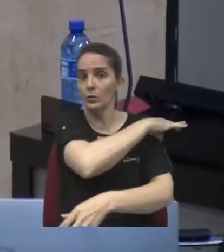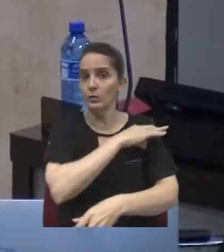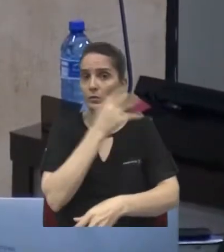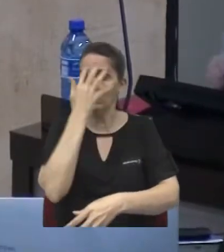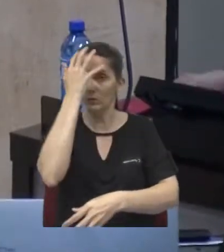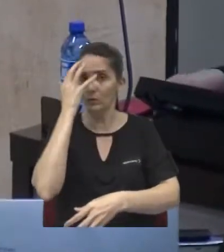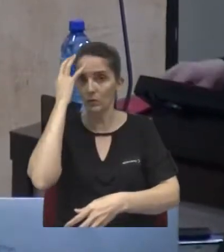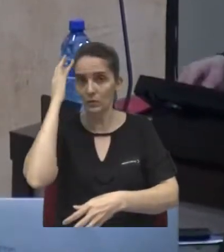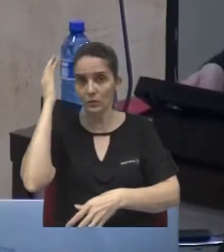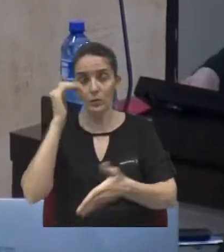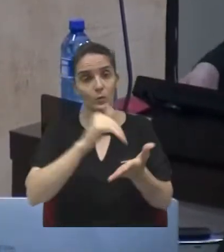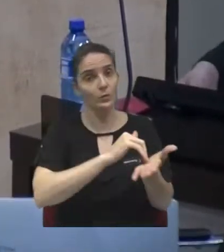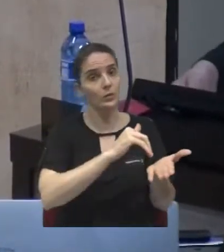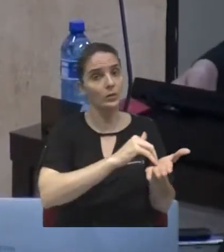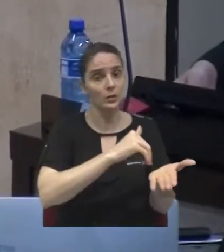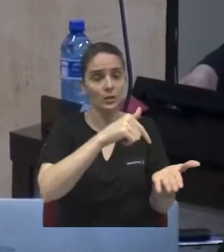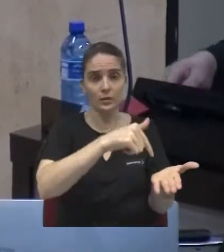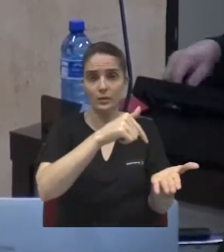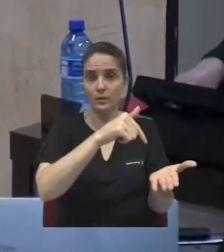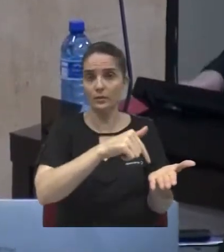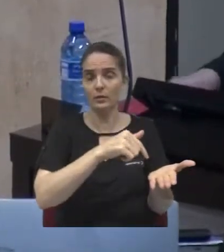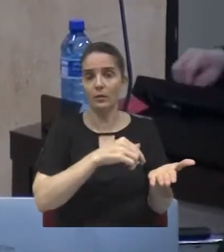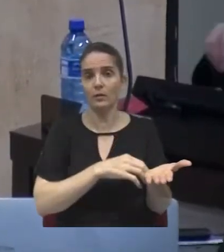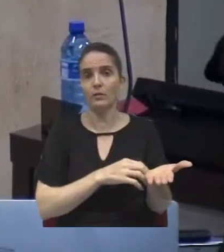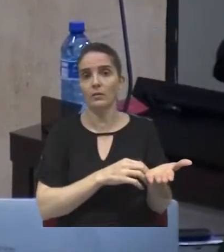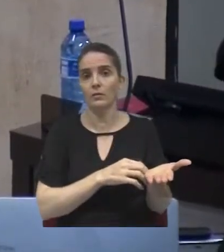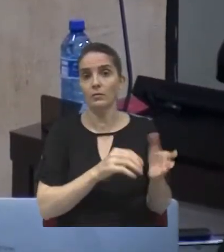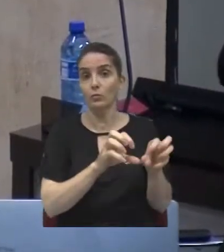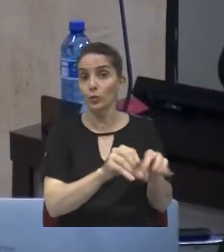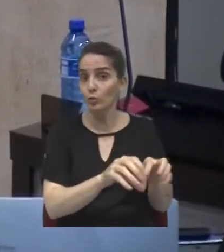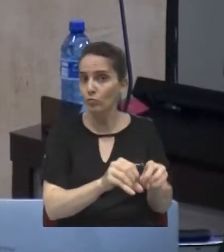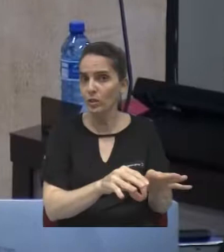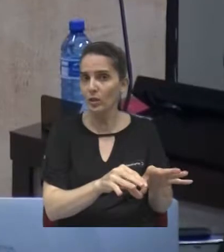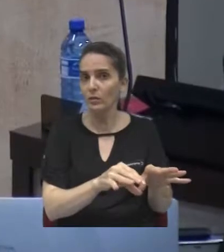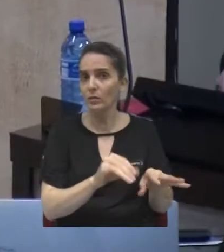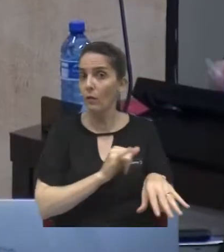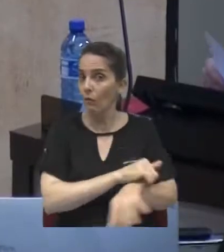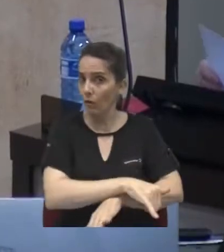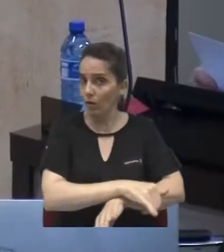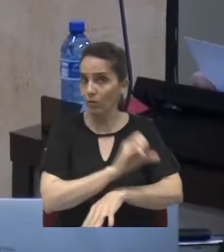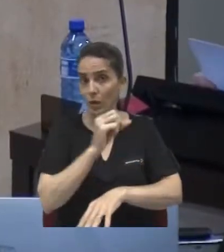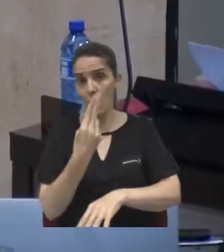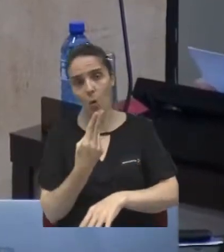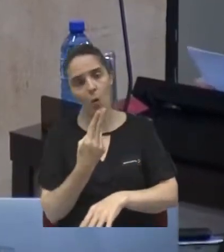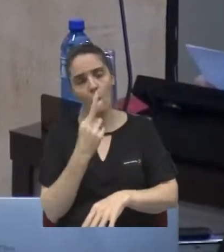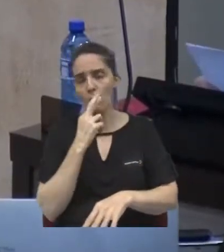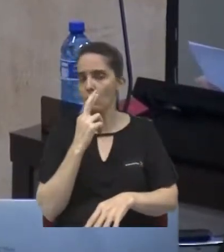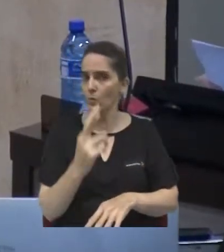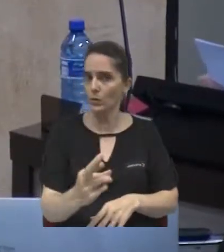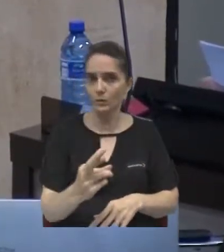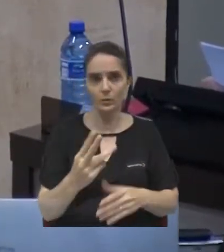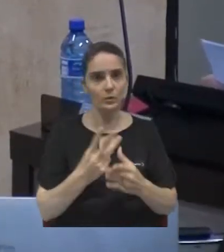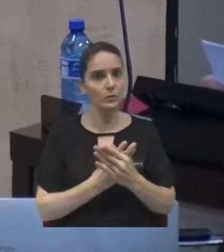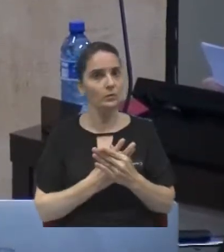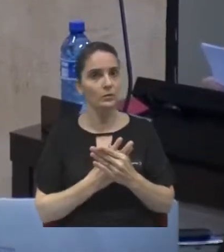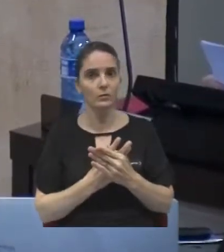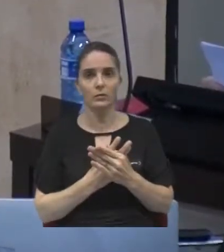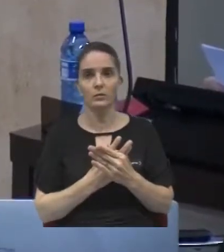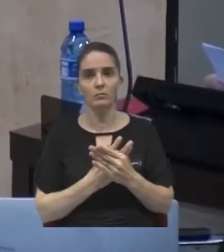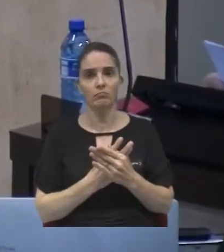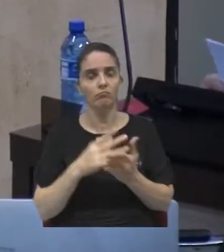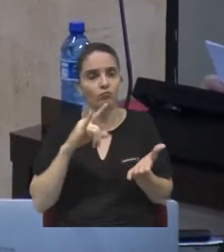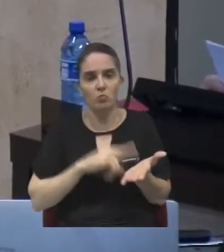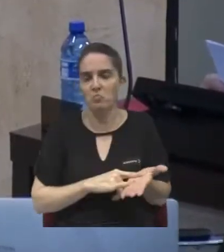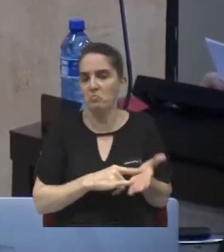cada vez que o secretário de Educação está ausente ou não responde a esta casa, não envia